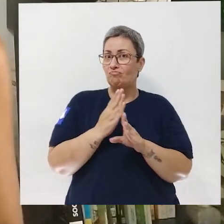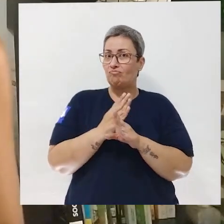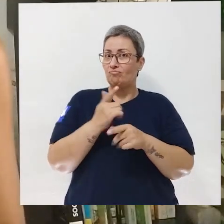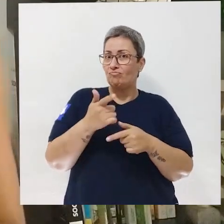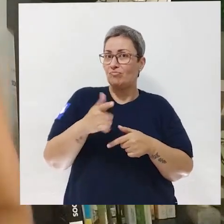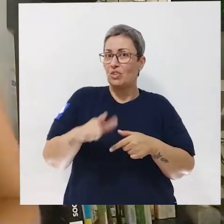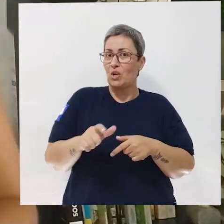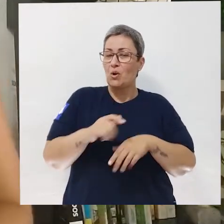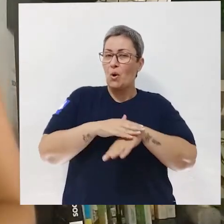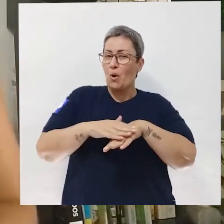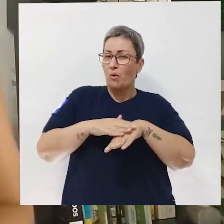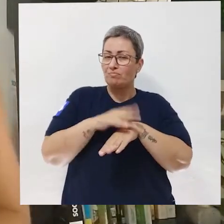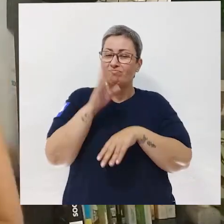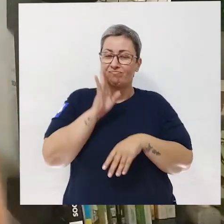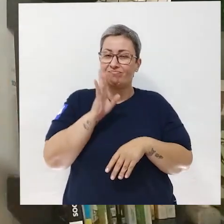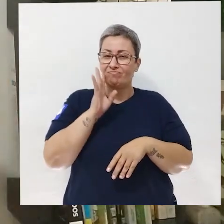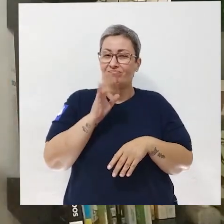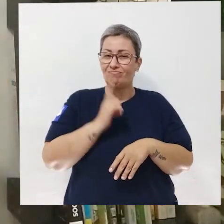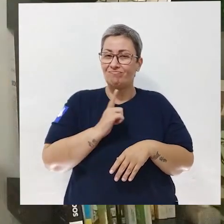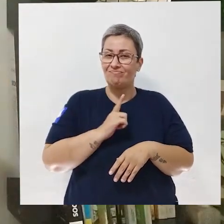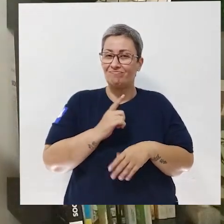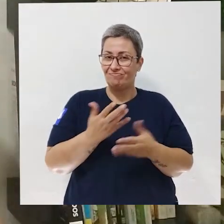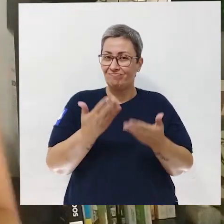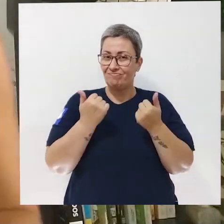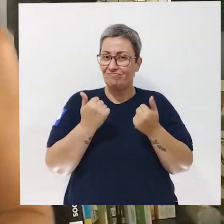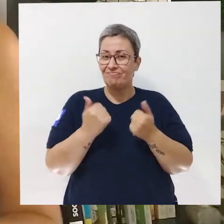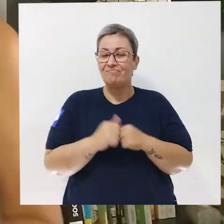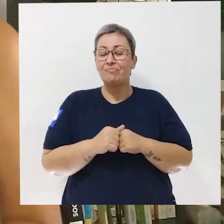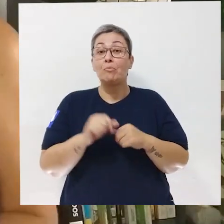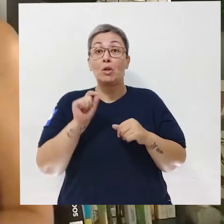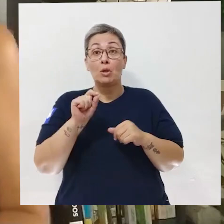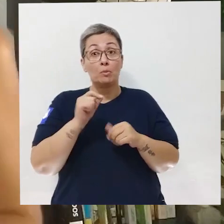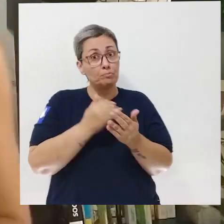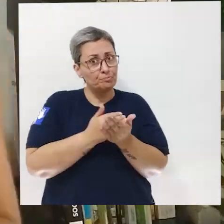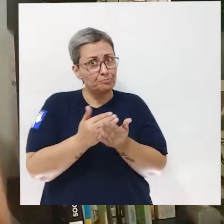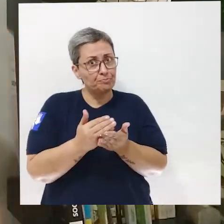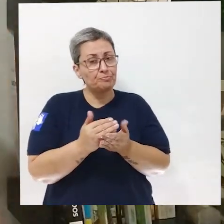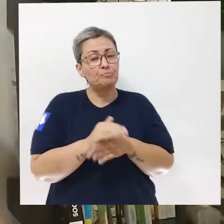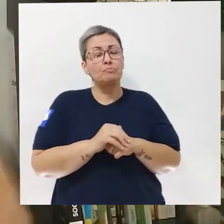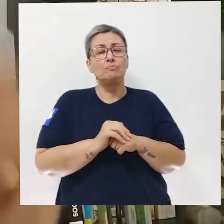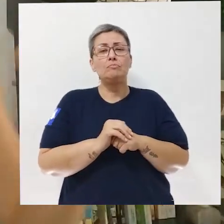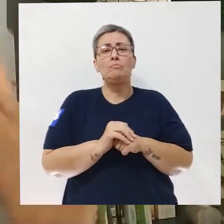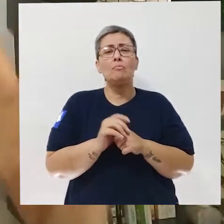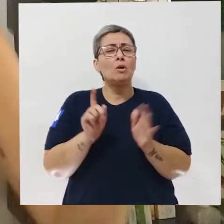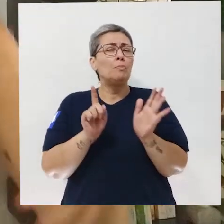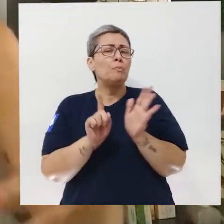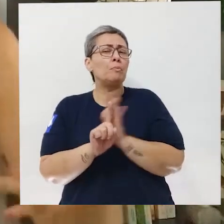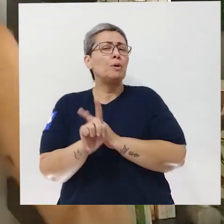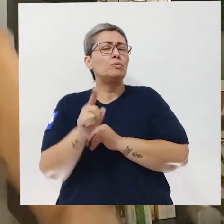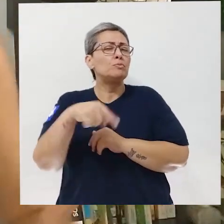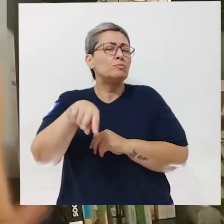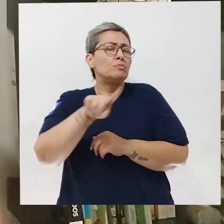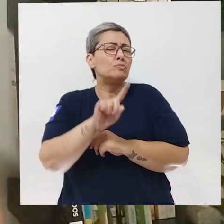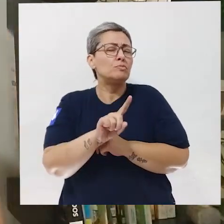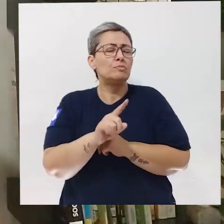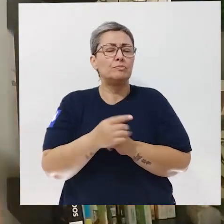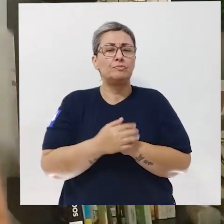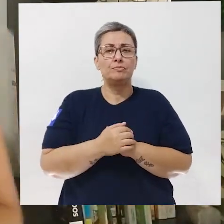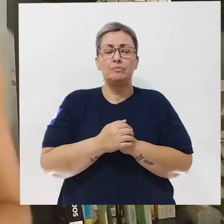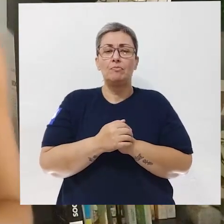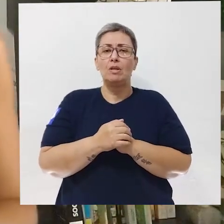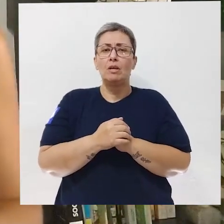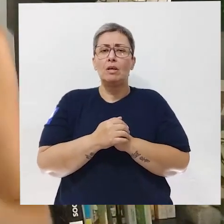mais uma conversa bem legal. Vamos lá? Para começar, eu vou já começando com uma pergunta para